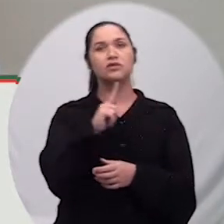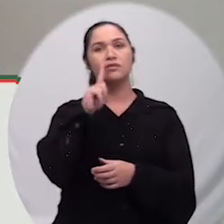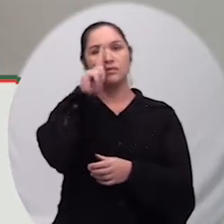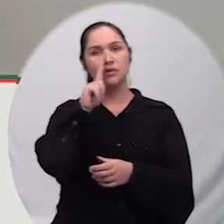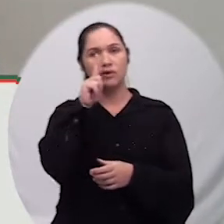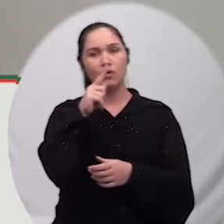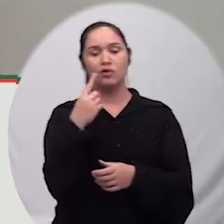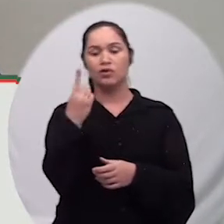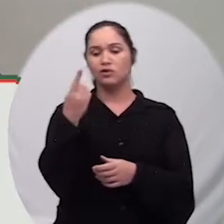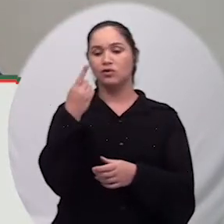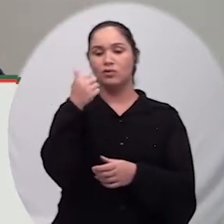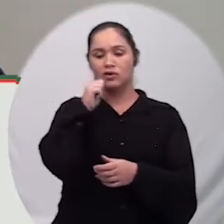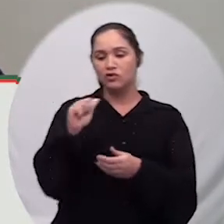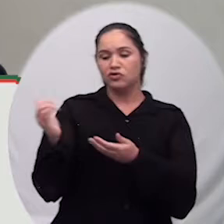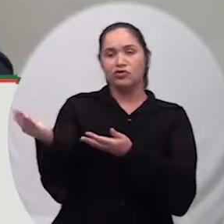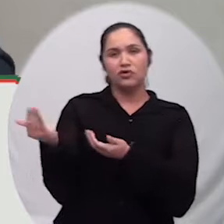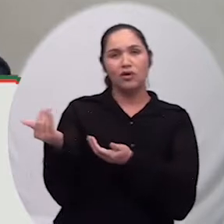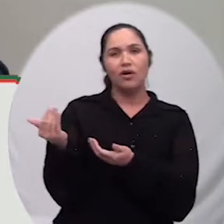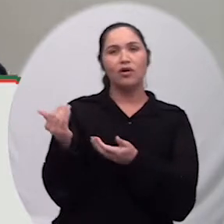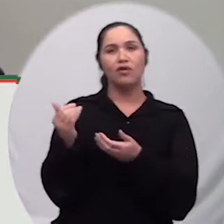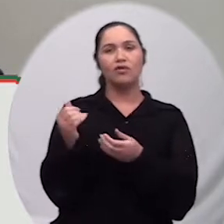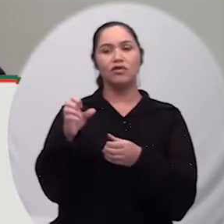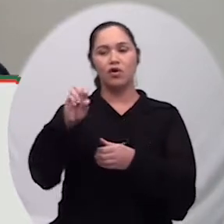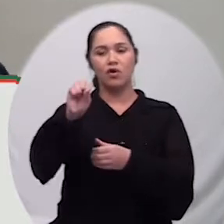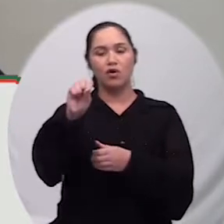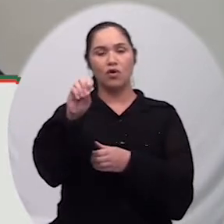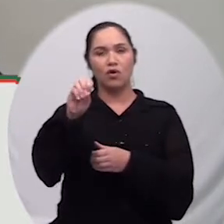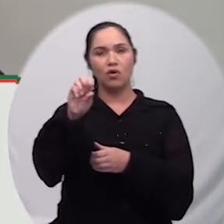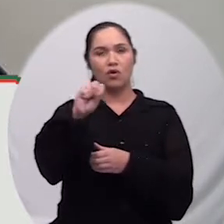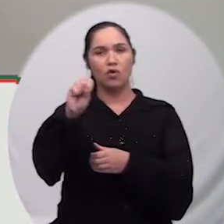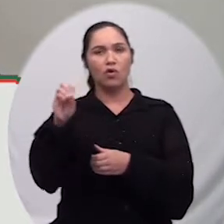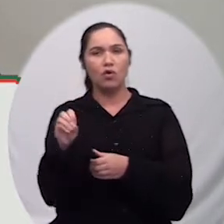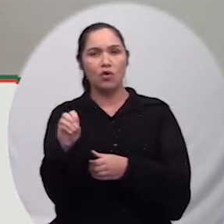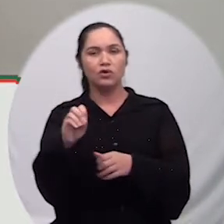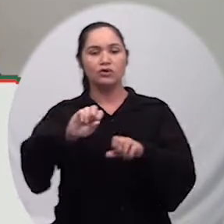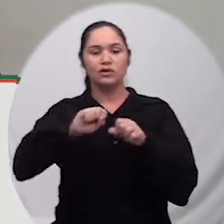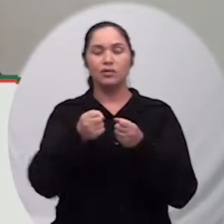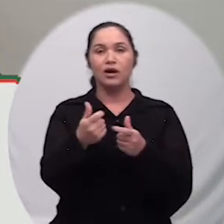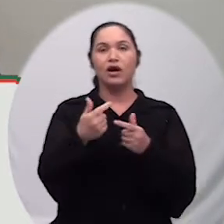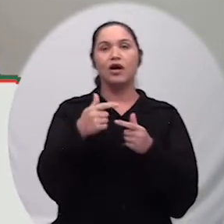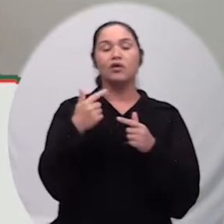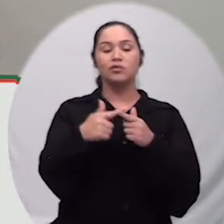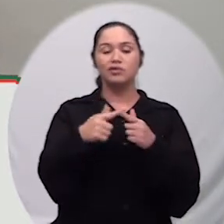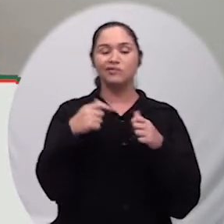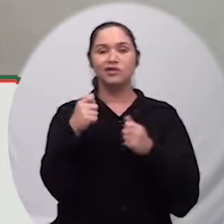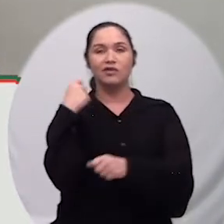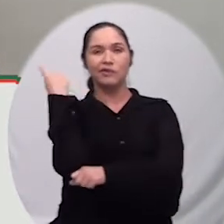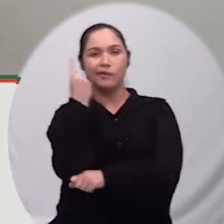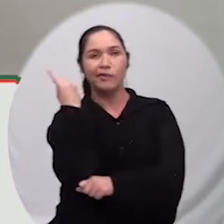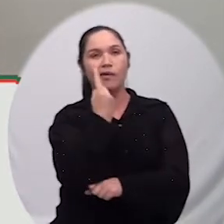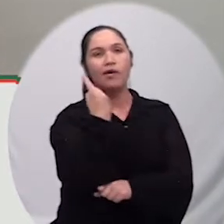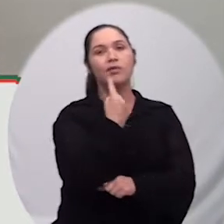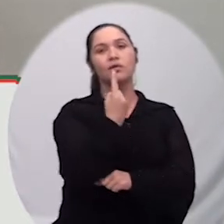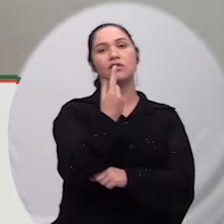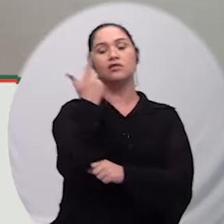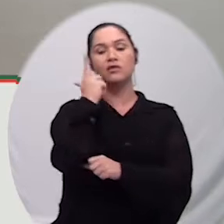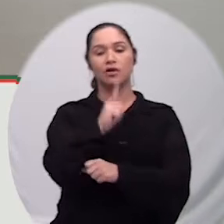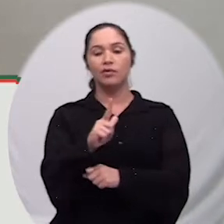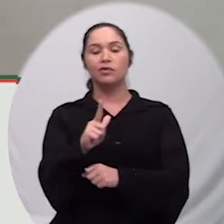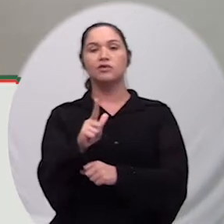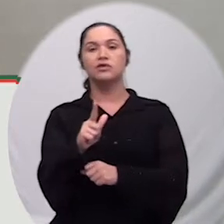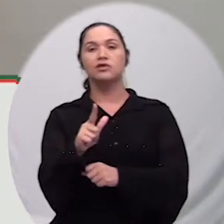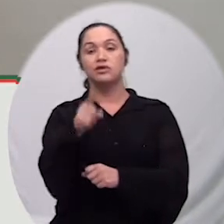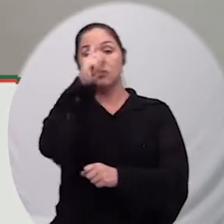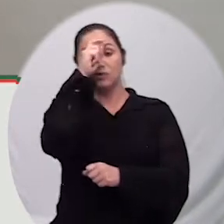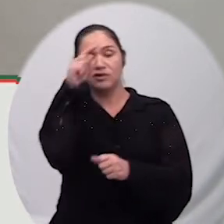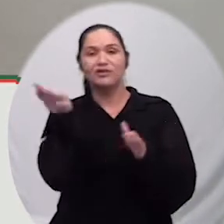locomover uma pessoa através de ambulância que não pode andar. Então, só deixo aqui uma reflexão,